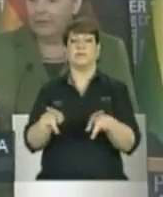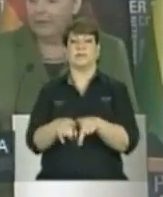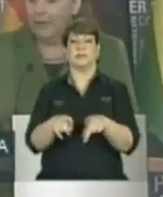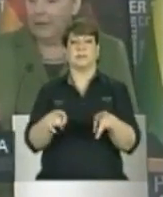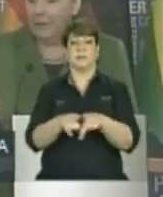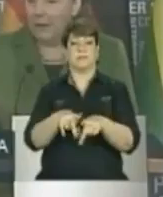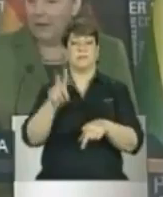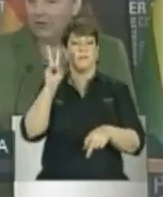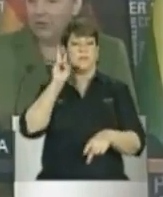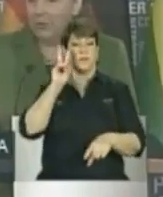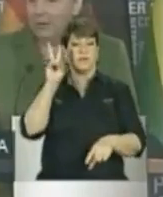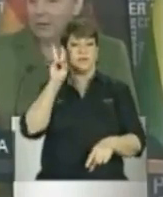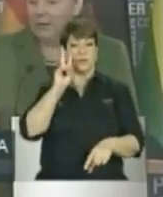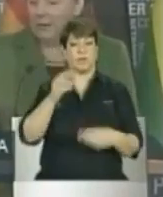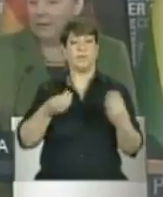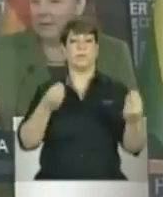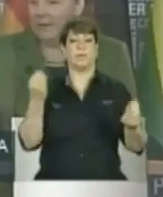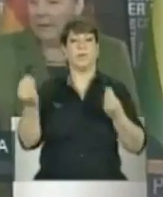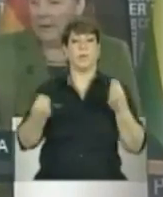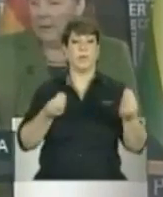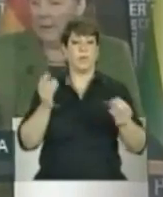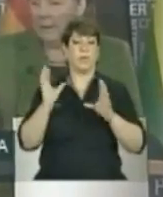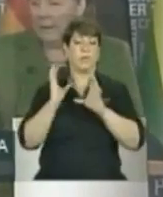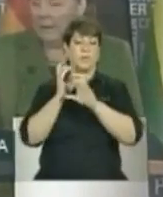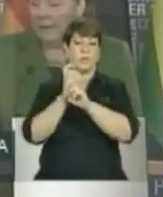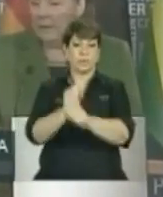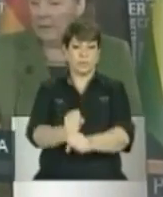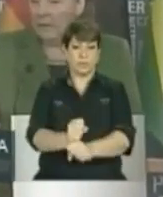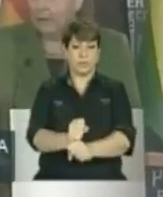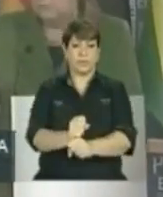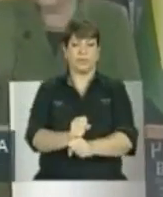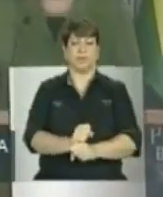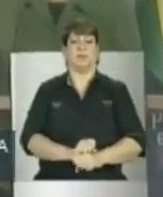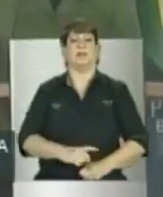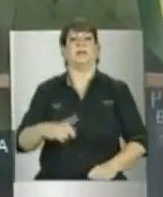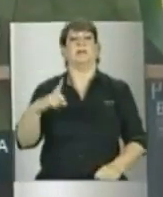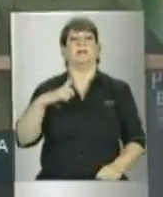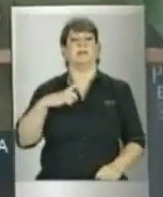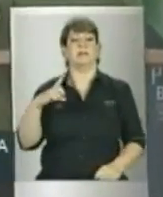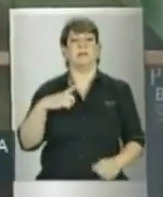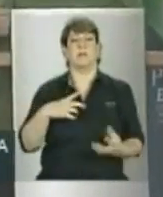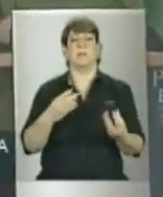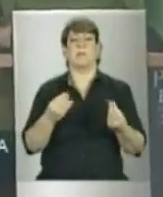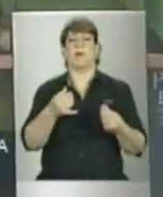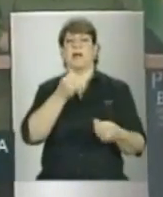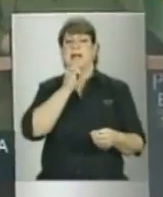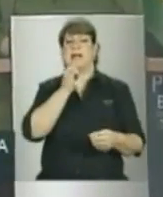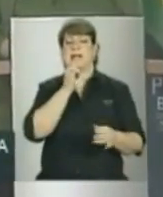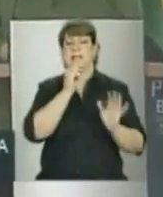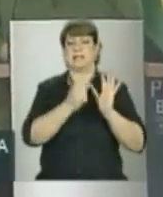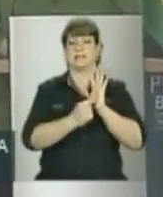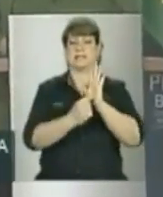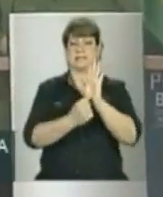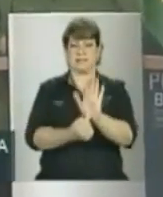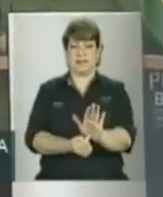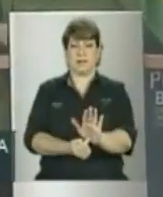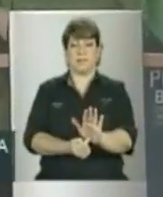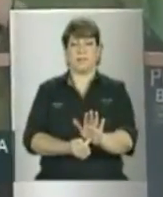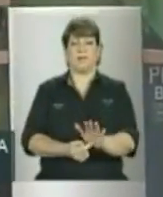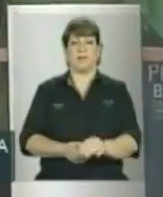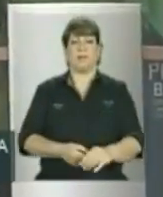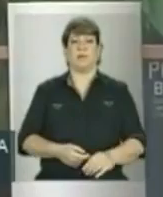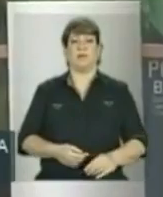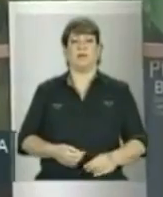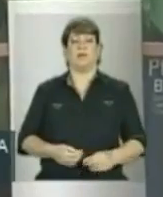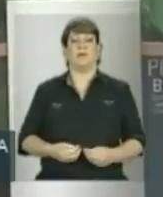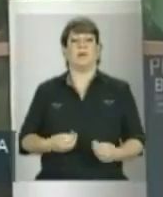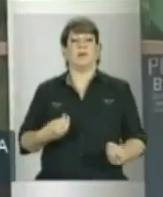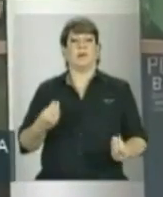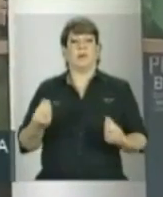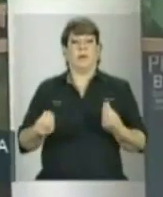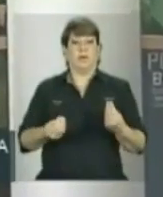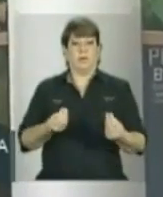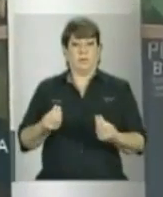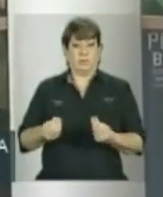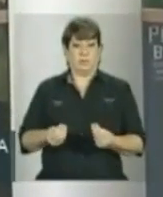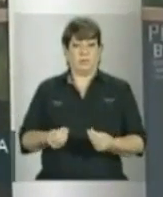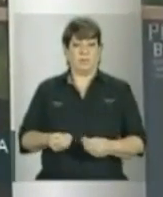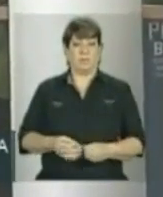da história, e na história tem muitos exemplos no sentido de que as